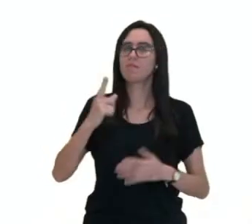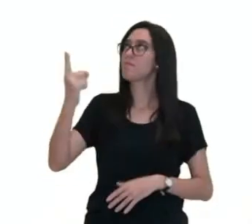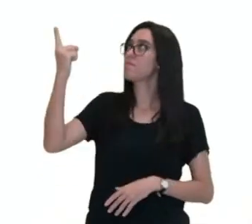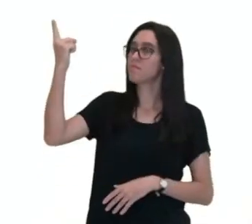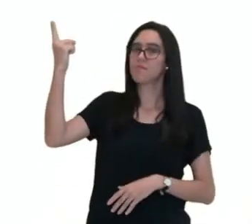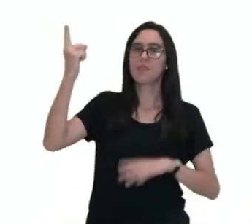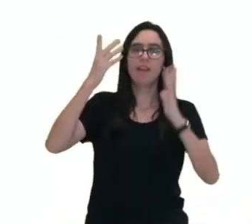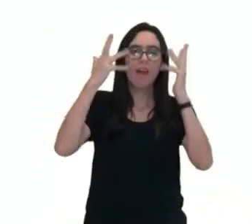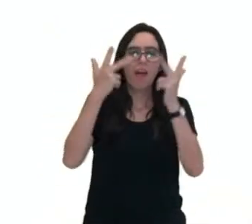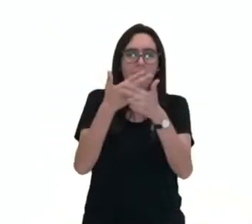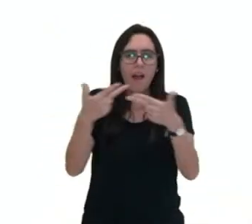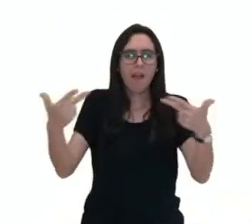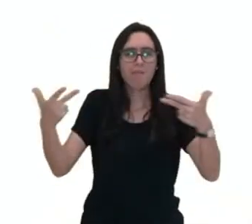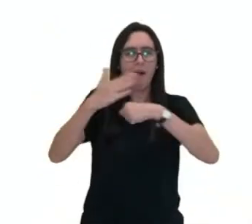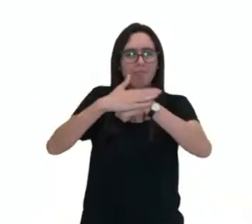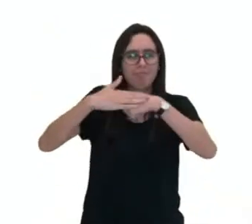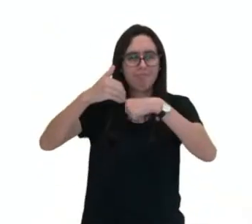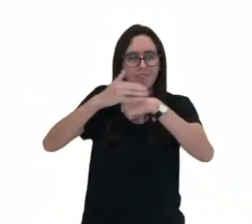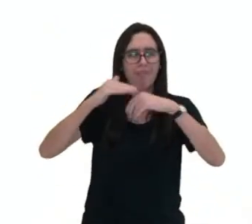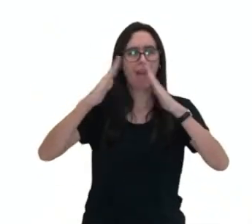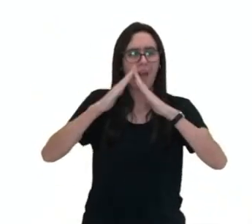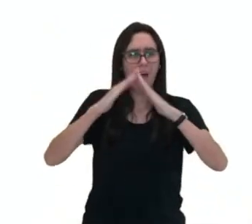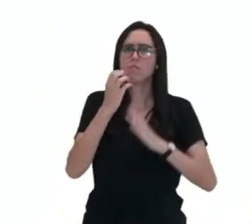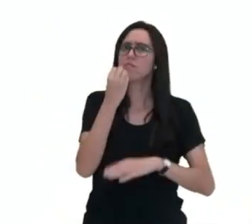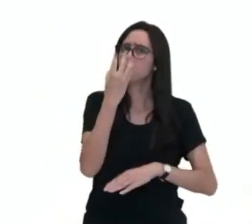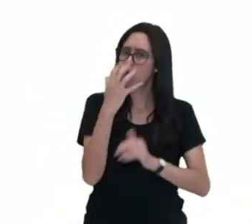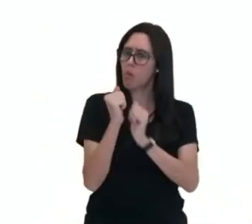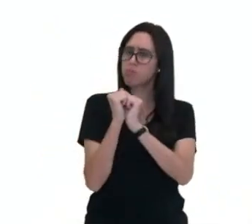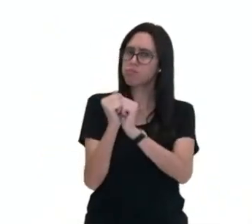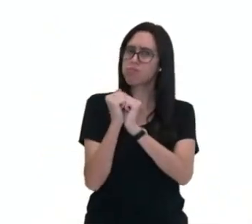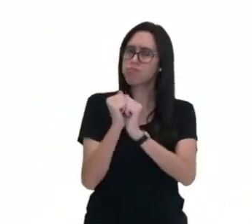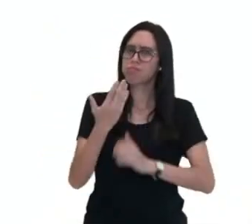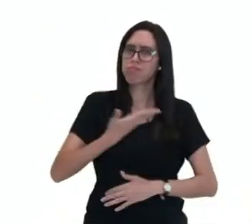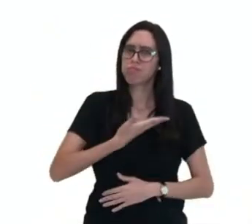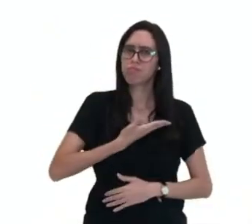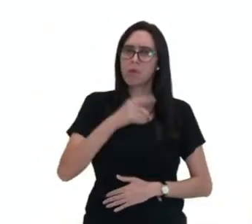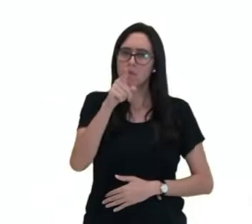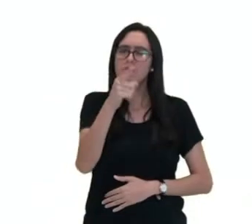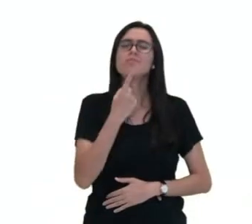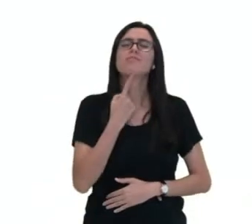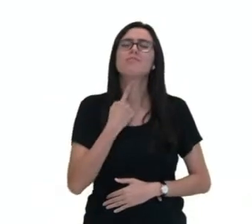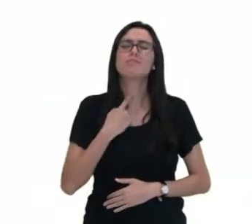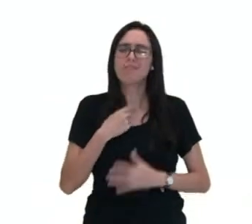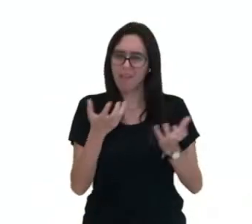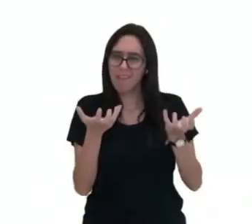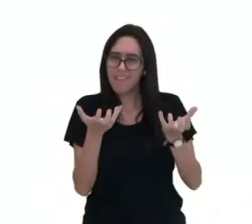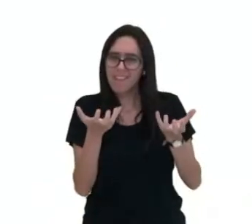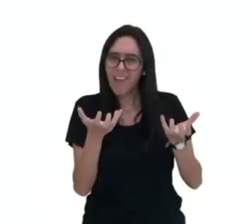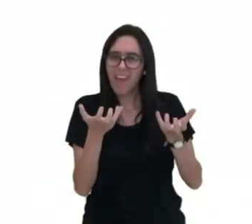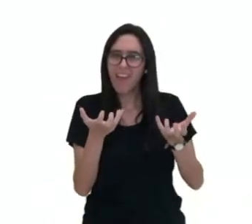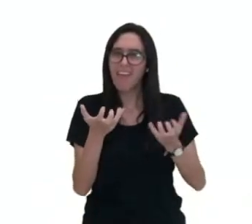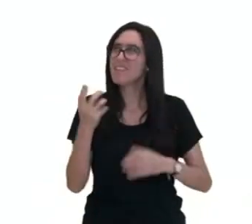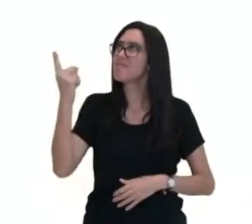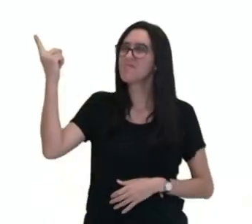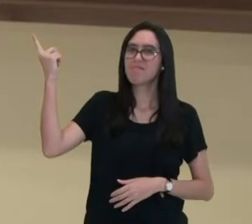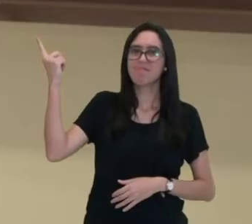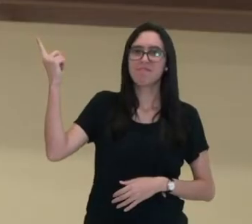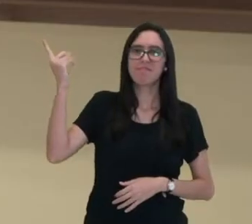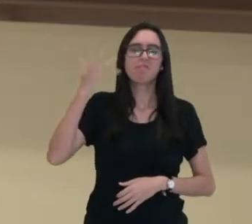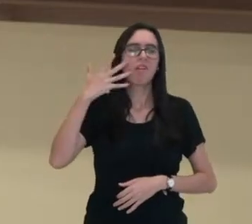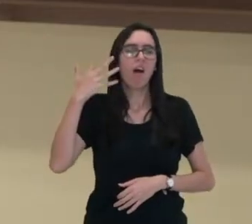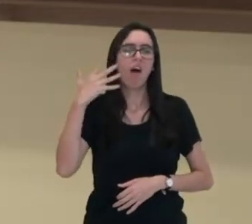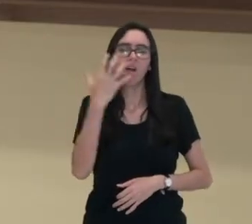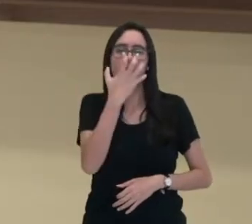podem ser excelentes companheiros. Você tem ou gostaria de ter um animalzinho de estimação? Né, trouxemos aqui